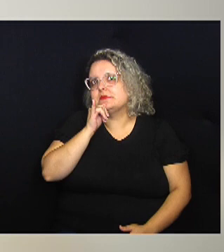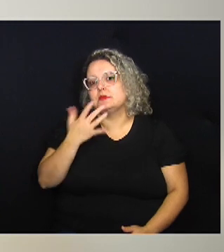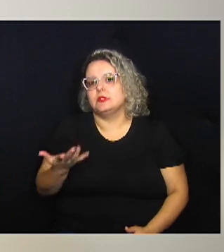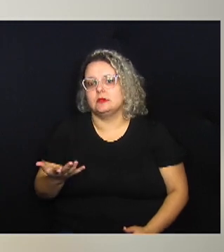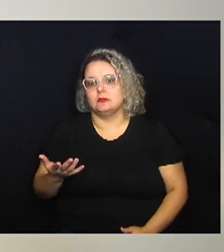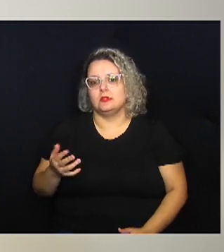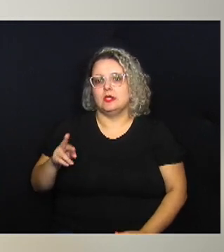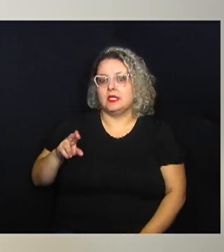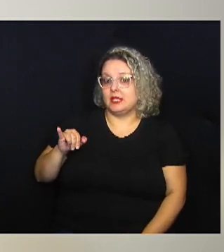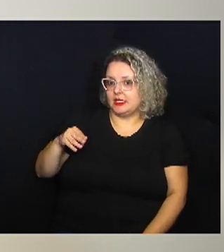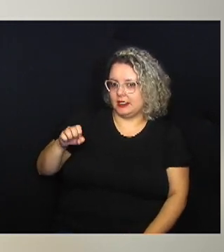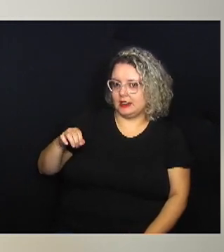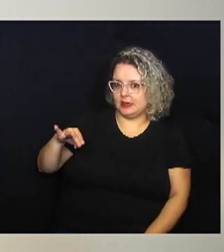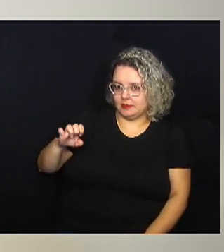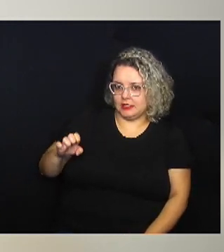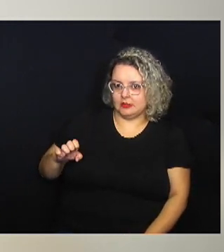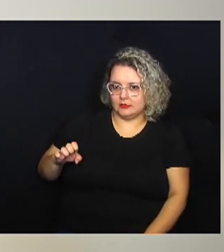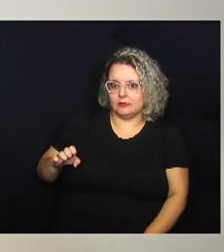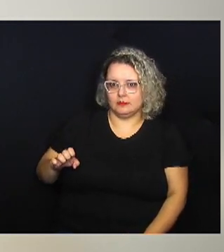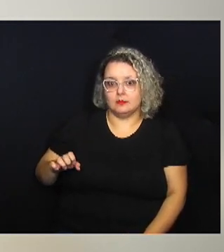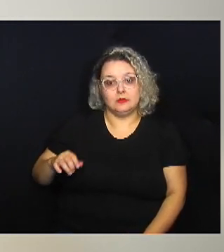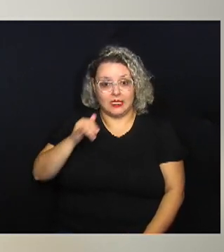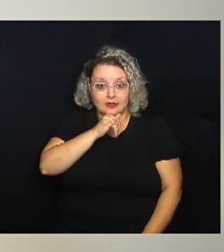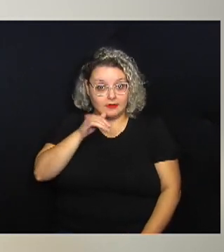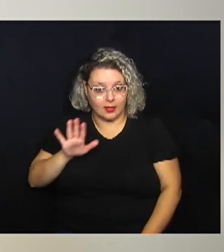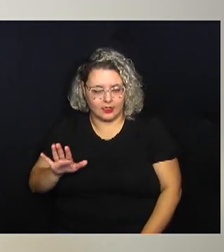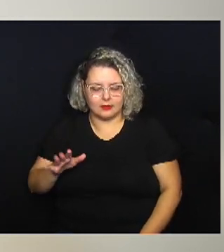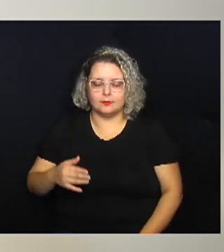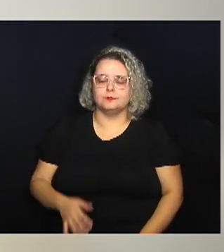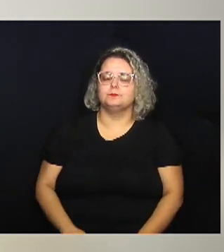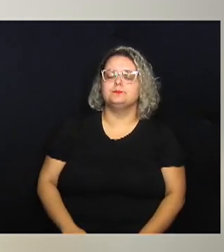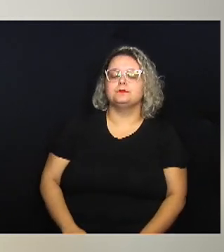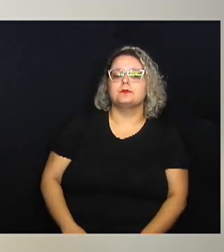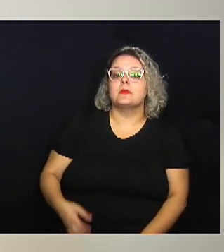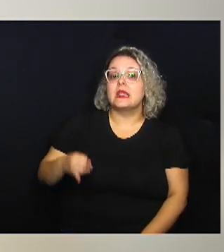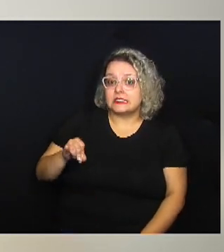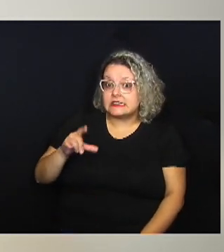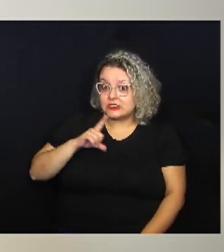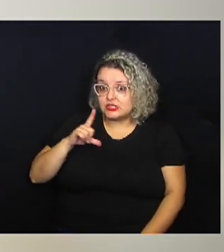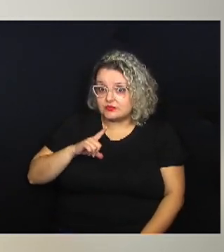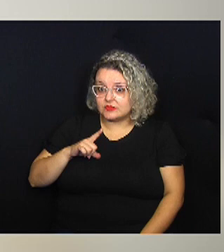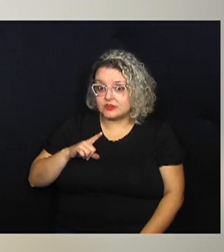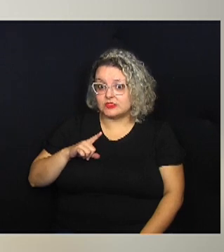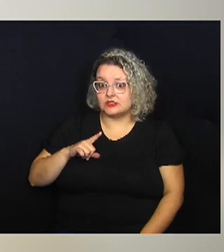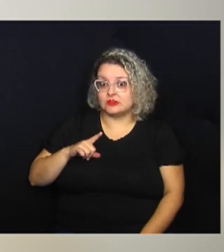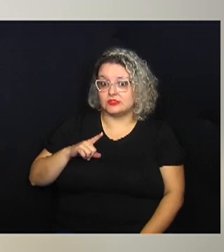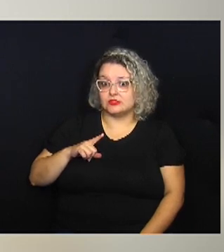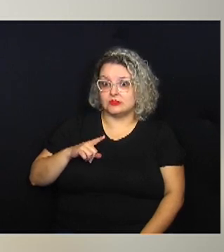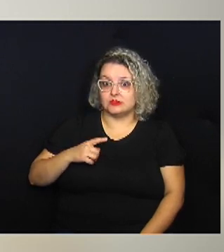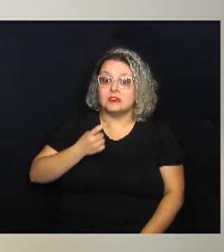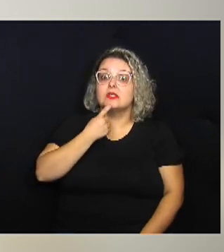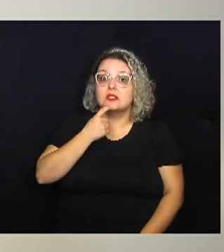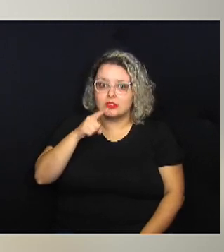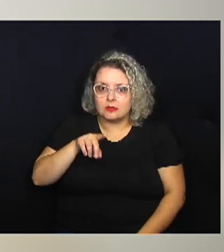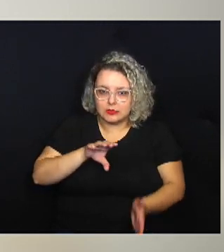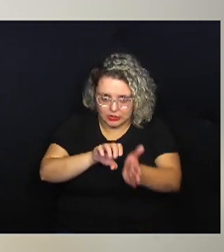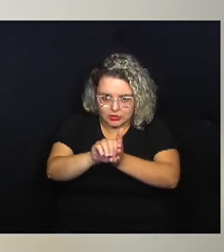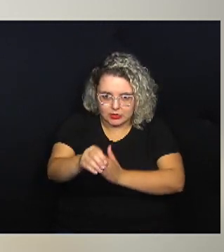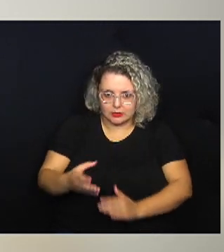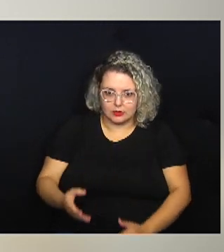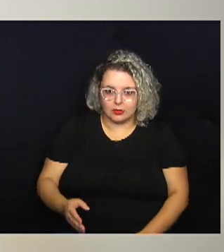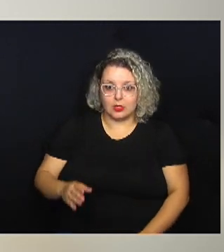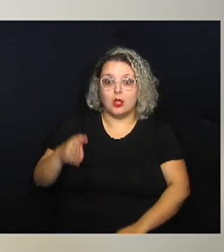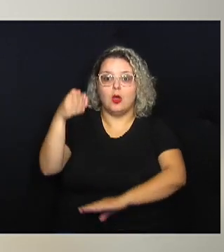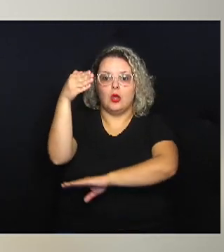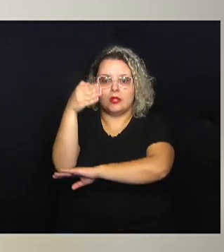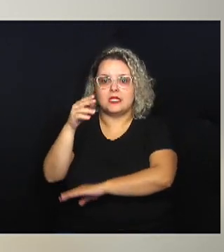tô em rimeni eu tô em rim menino Mar Adriático na Itália se você colocar agora aí na sua em Campinas no Google hotéis